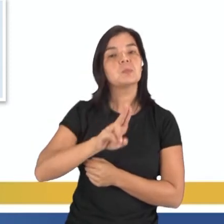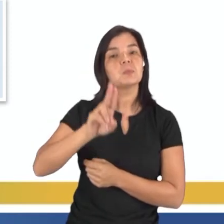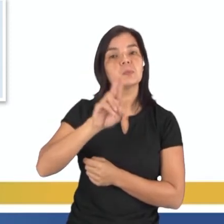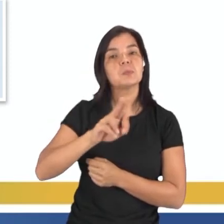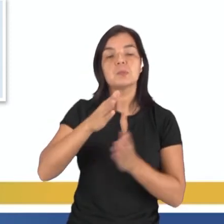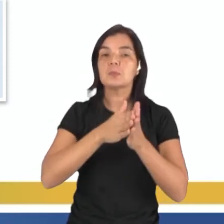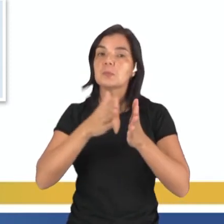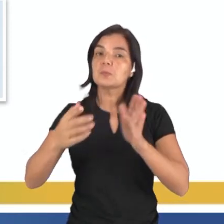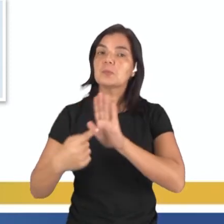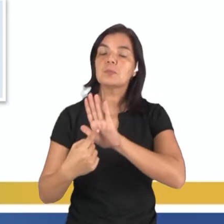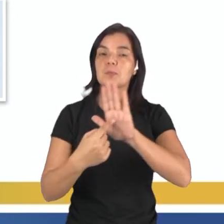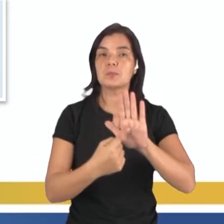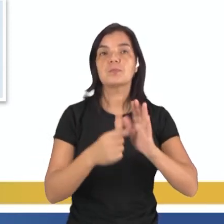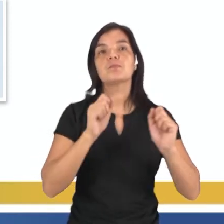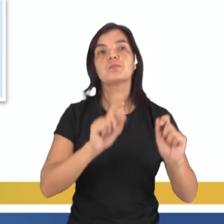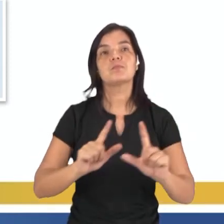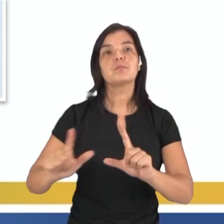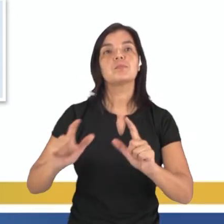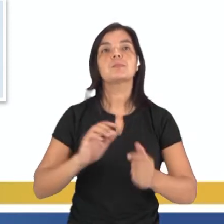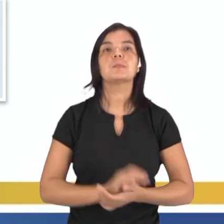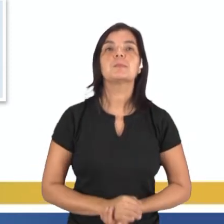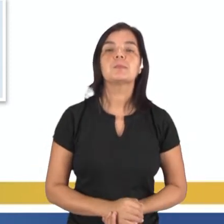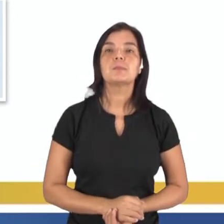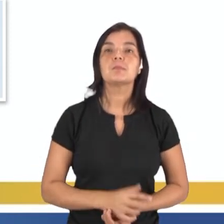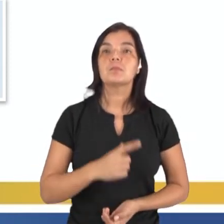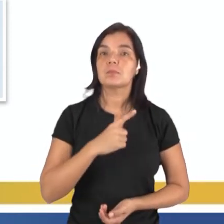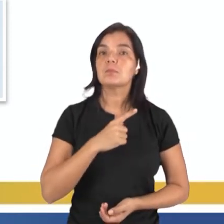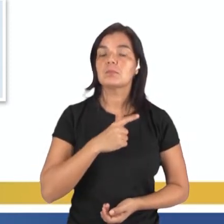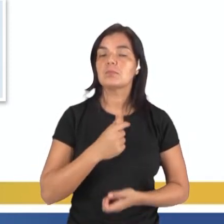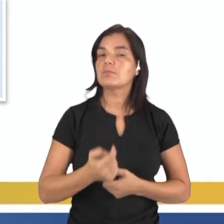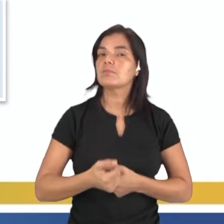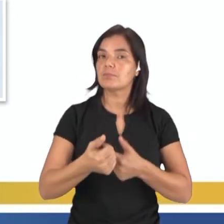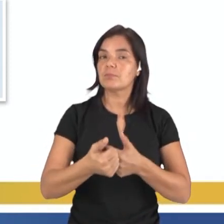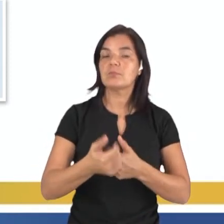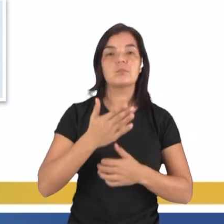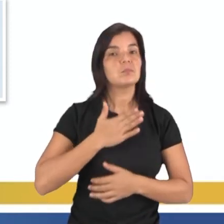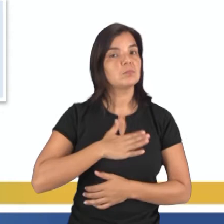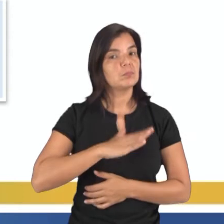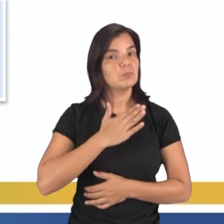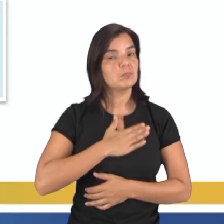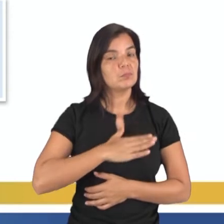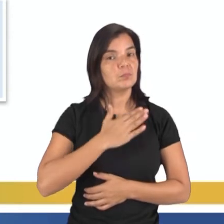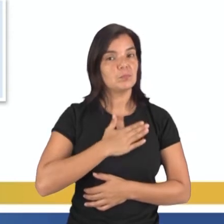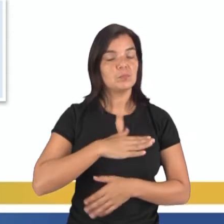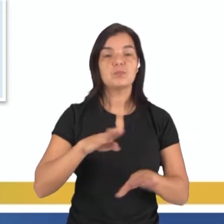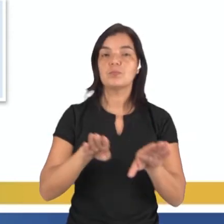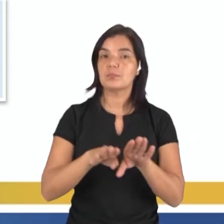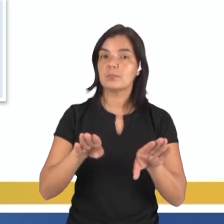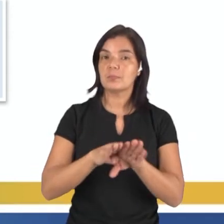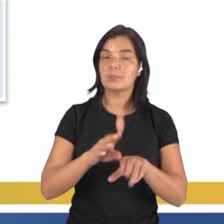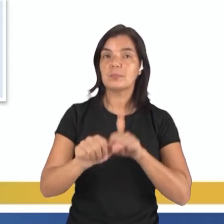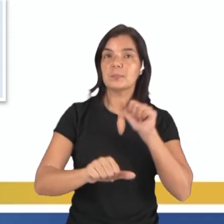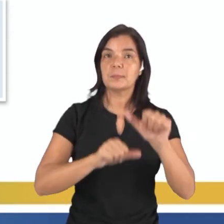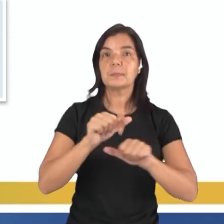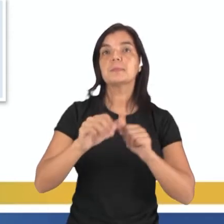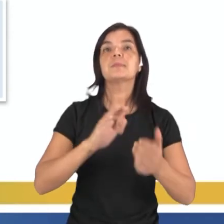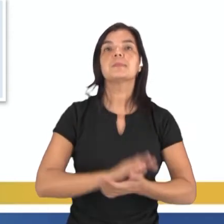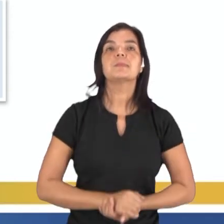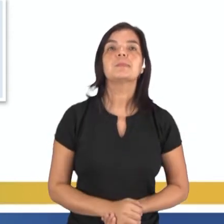a transição do slide. E aí temos essa dica: vá devagar com os efeitos e as